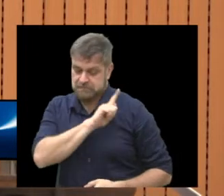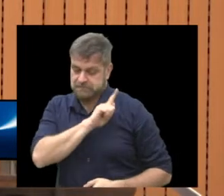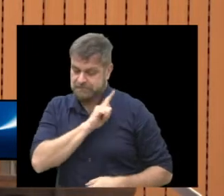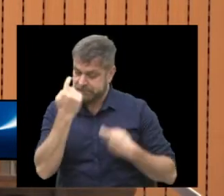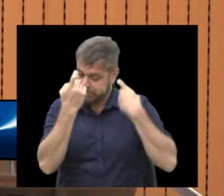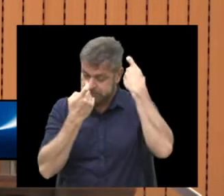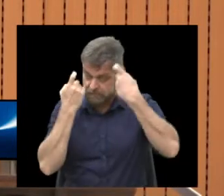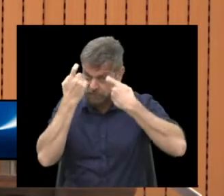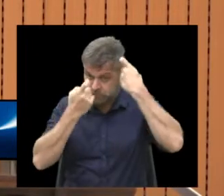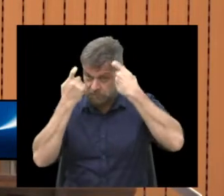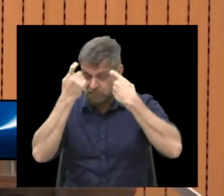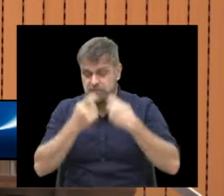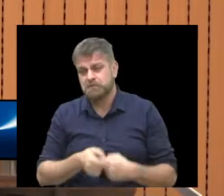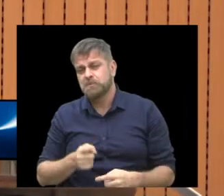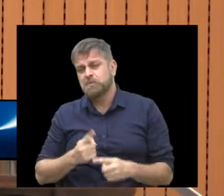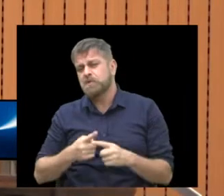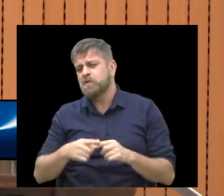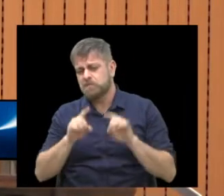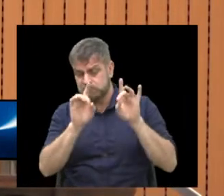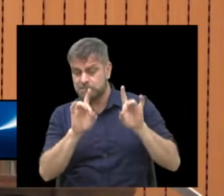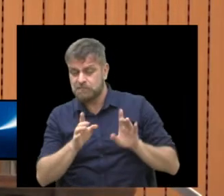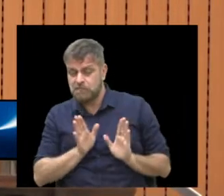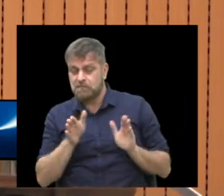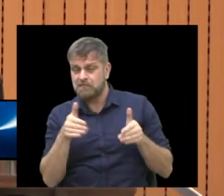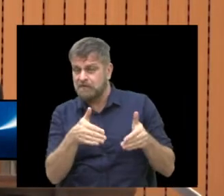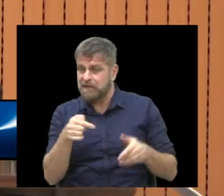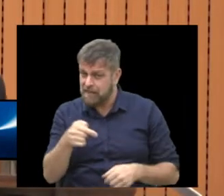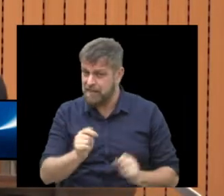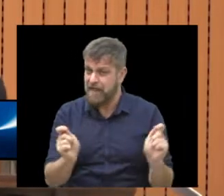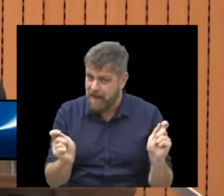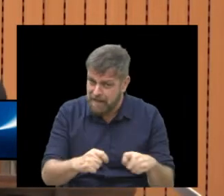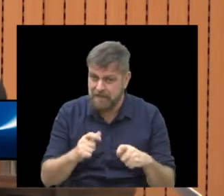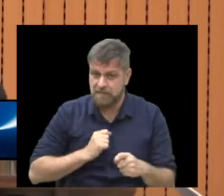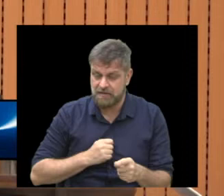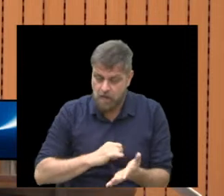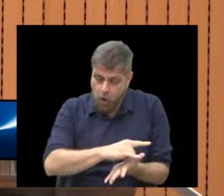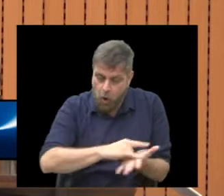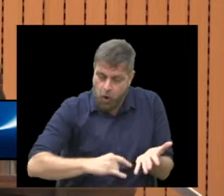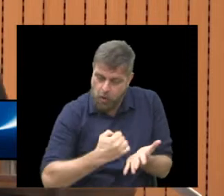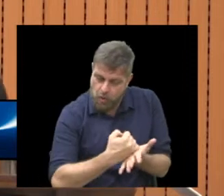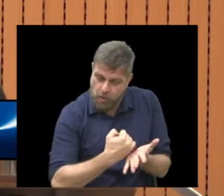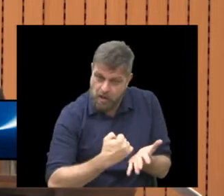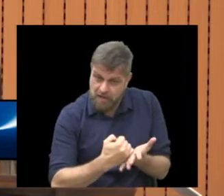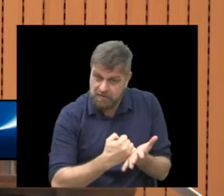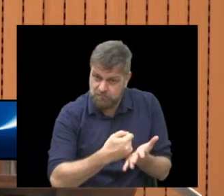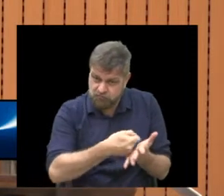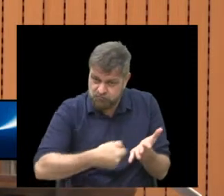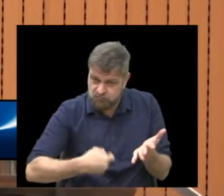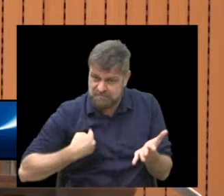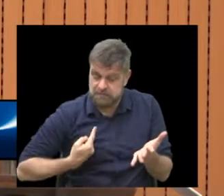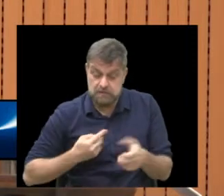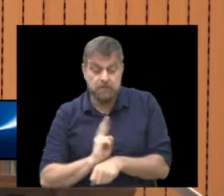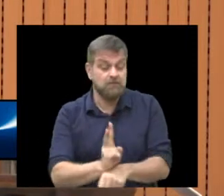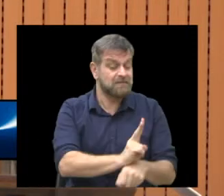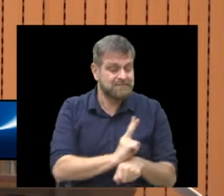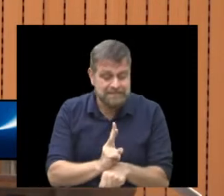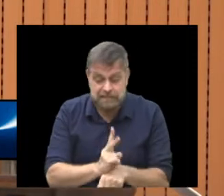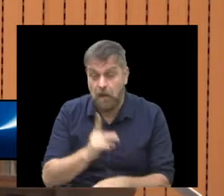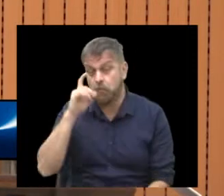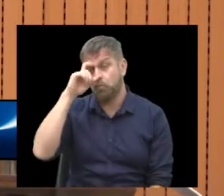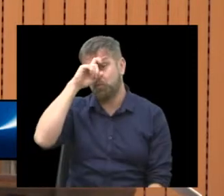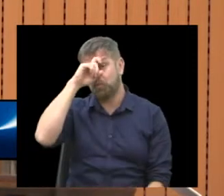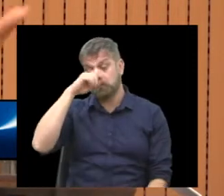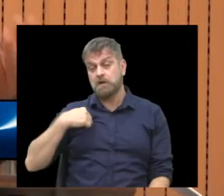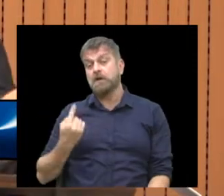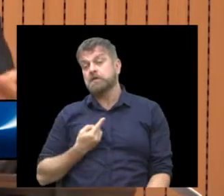preocupa. Nos preocupa especialmente pela possibilidade de pequenos contratos serem de mais difícil fiscalização e, portanto,